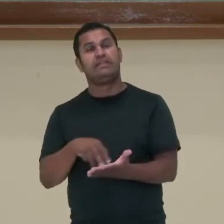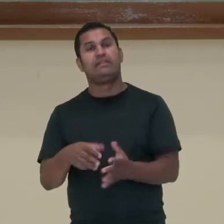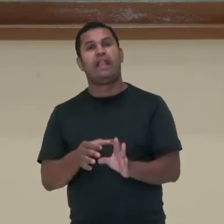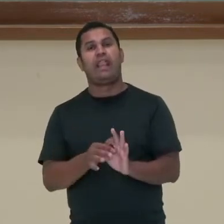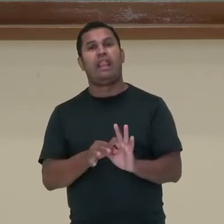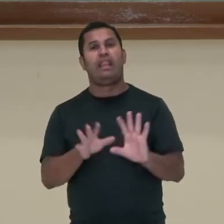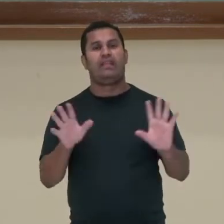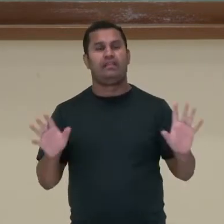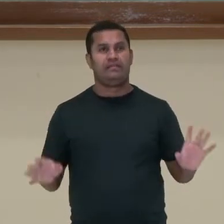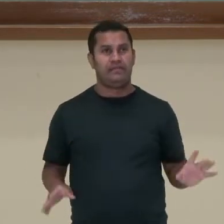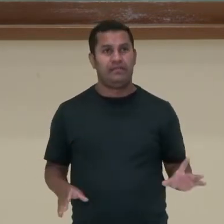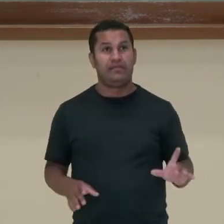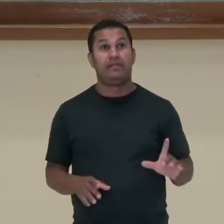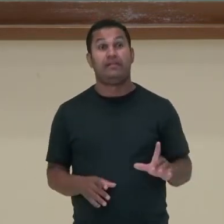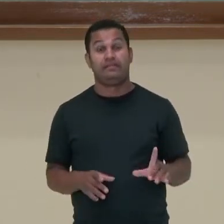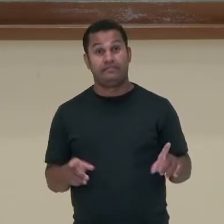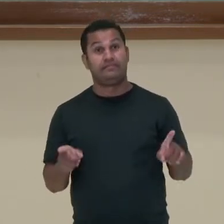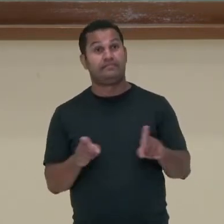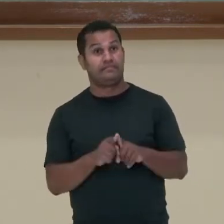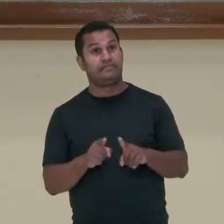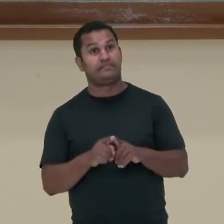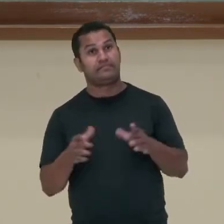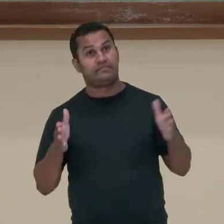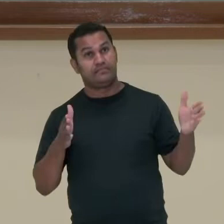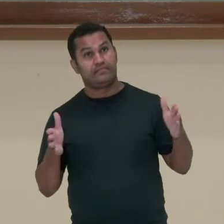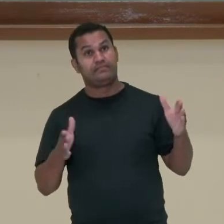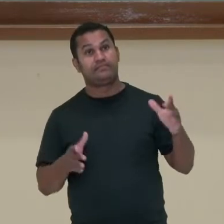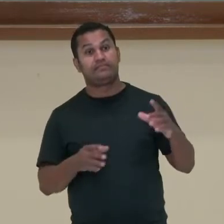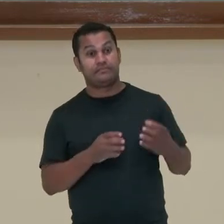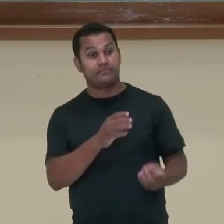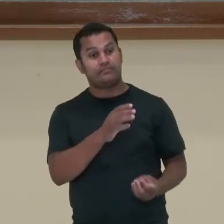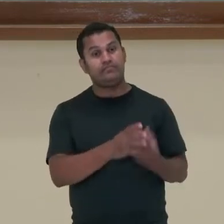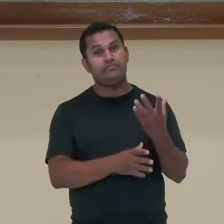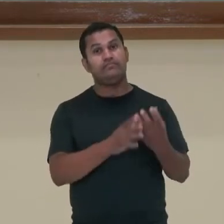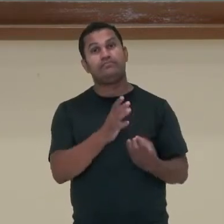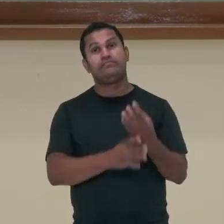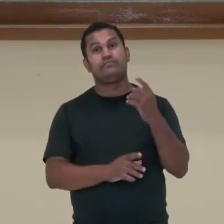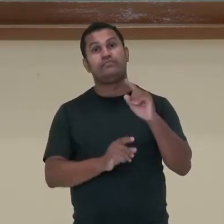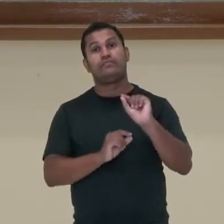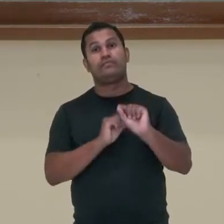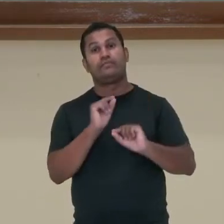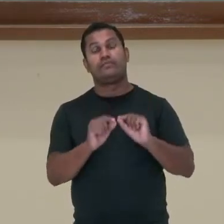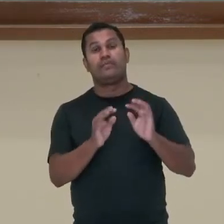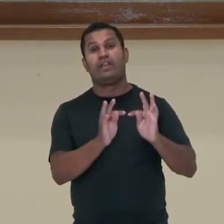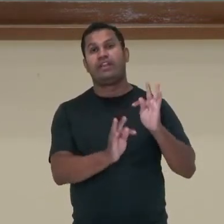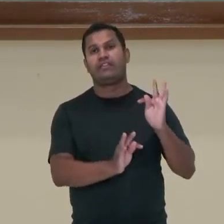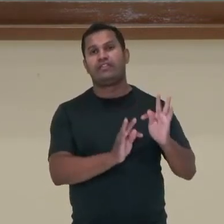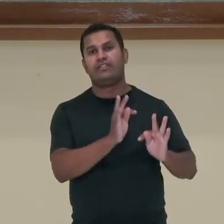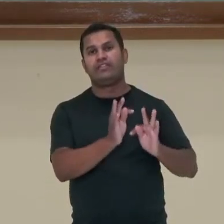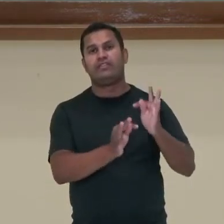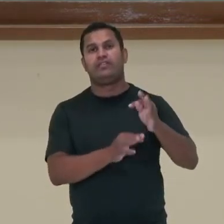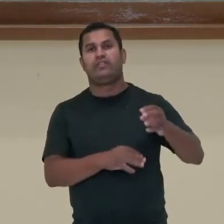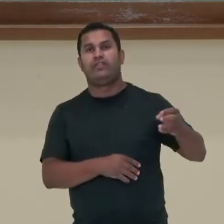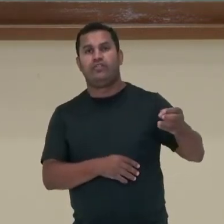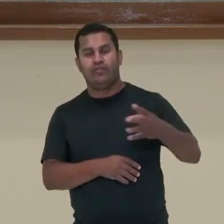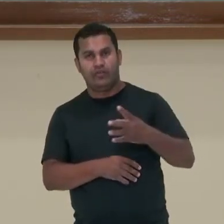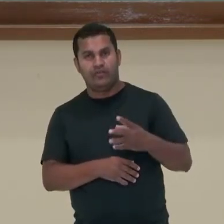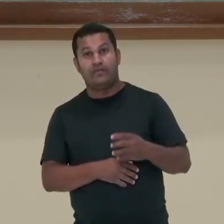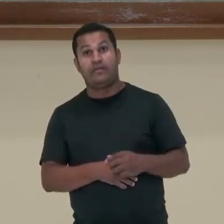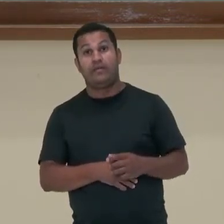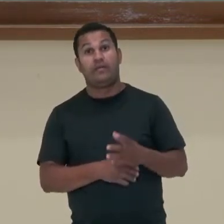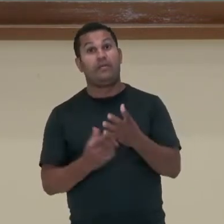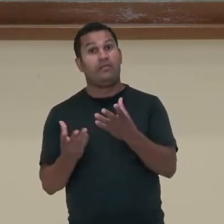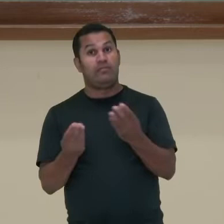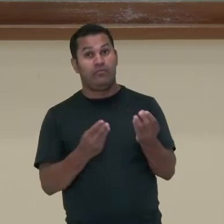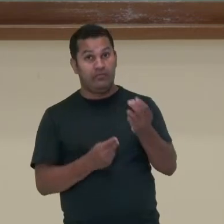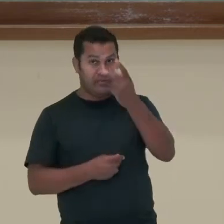pouquinho mais de tecnologia, então começou a ter uma vida noturna um pouco maior, então começou a ter as inovações, e ele começou a acompanhar isso. E esse